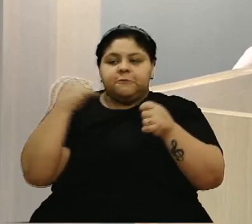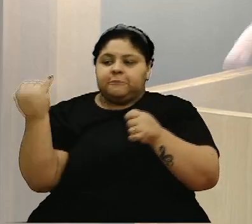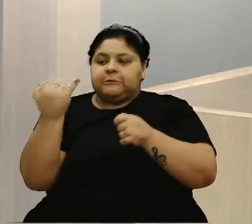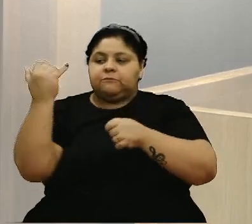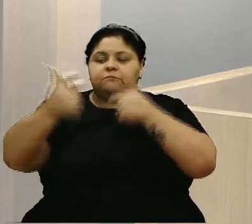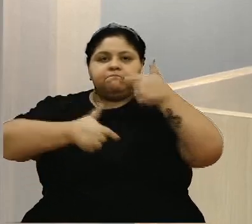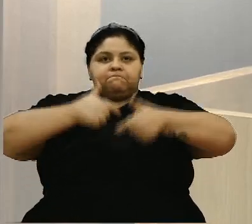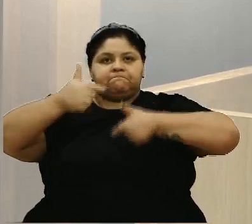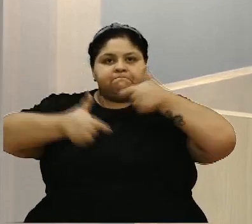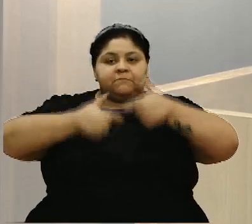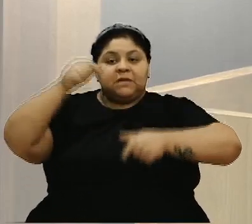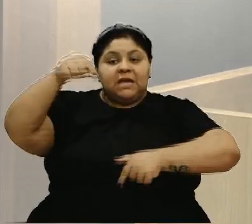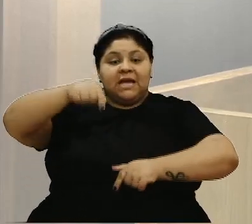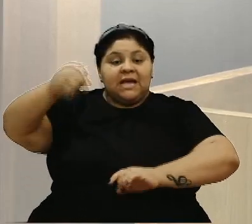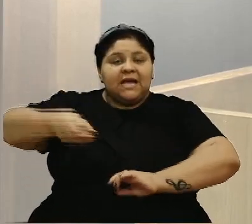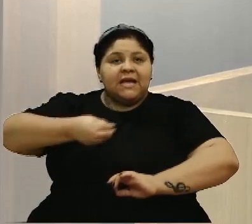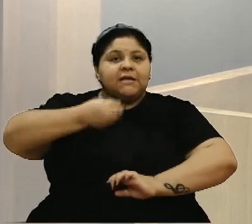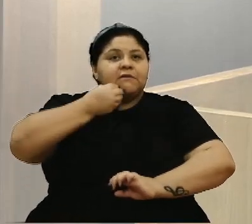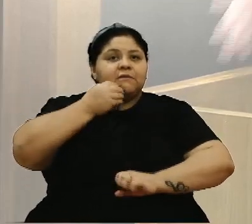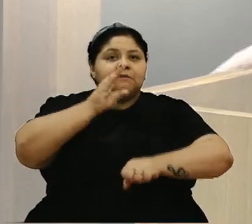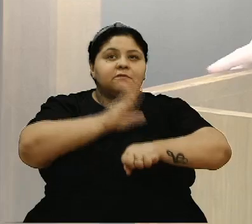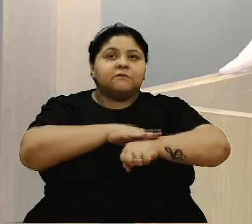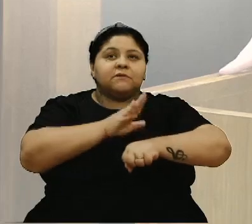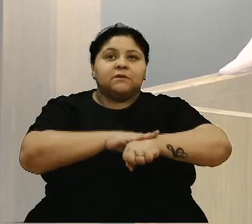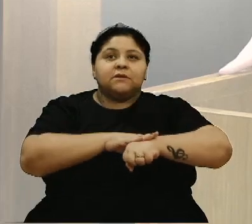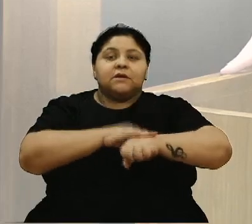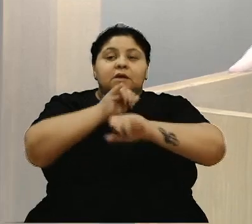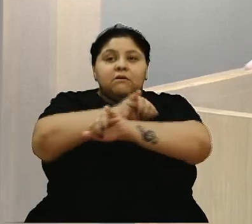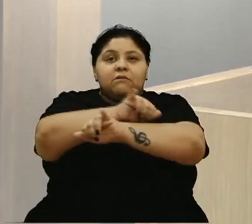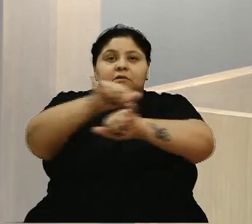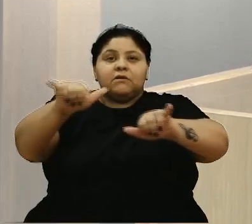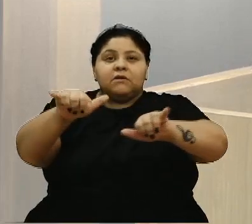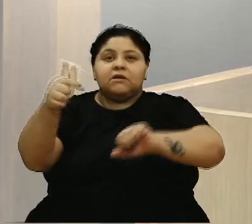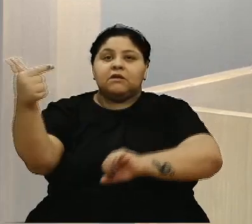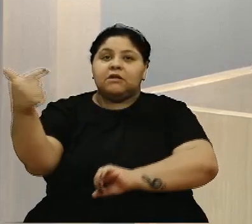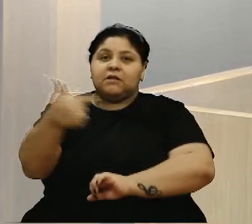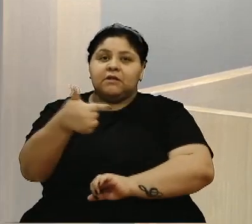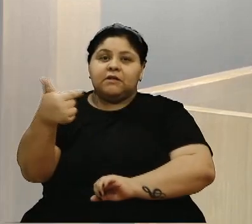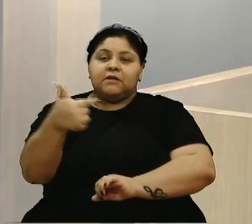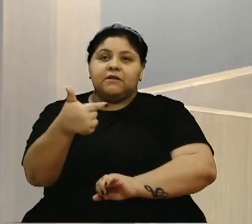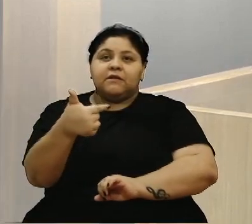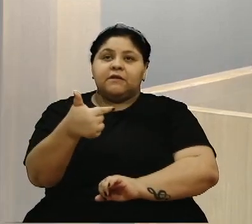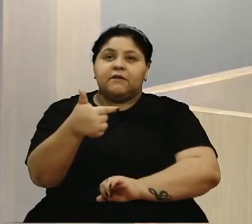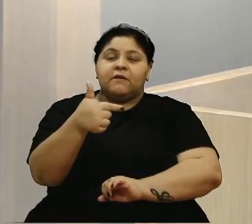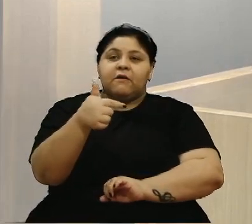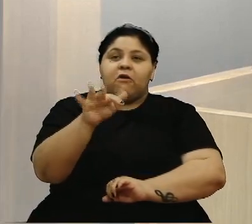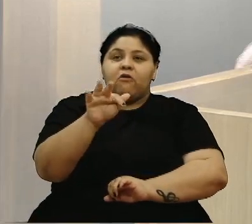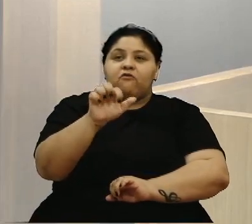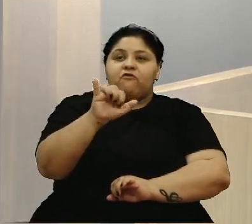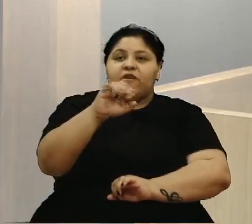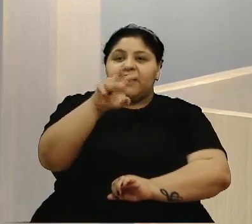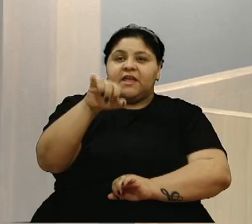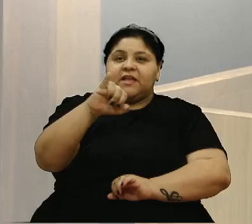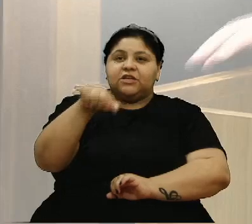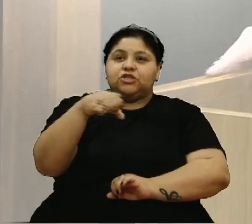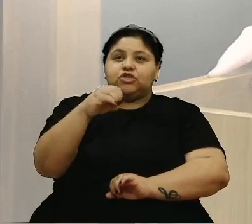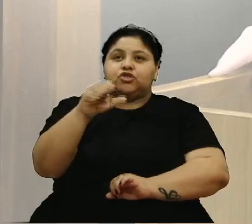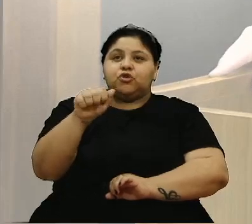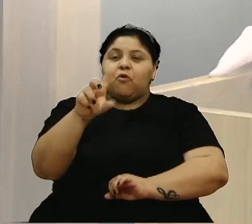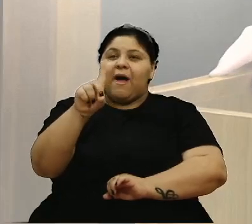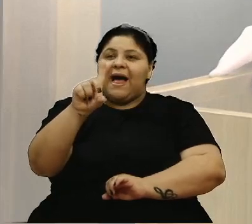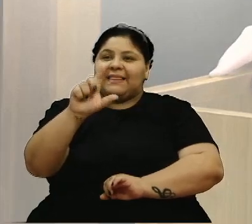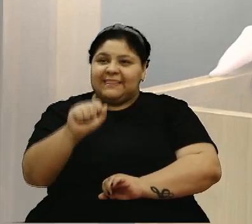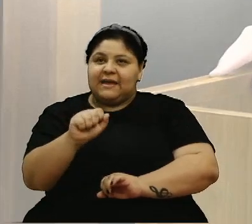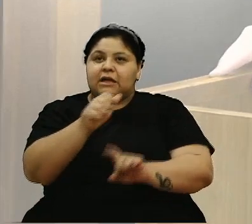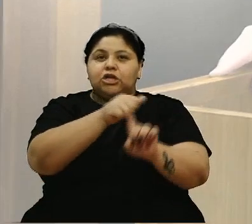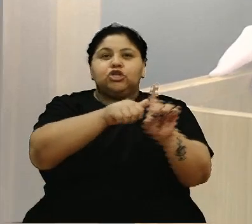trabalho, e aqui aproveitar esse momento para, inclusive, divulgar a 7ª feijoada beneficente da RIM Viver, que será no dia 17 de